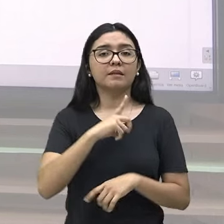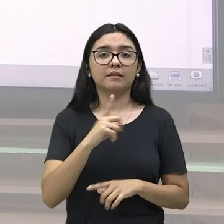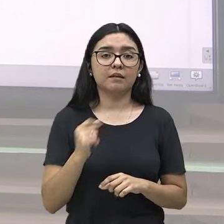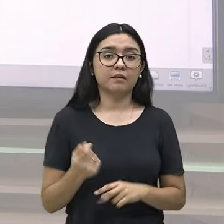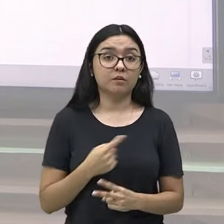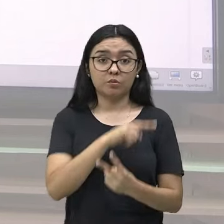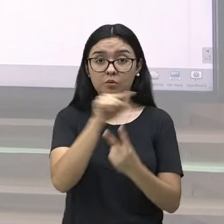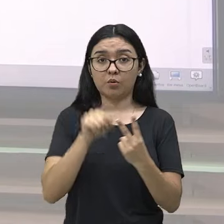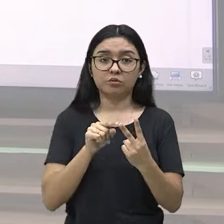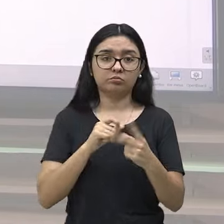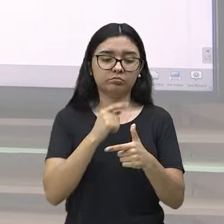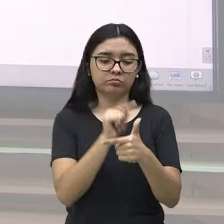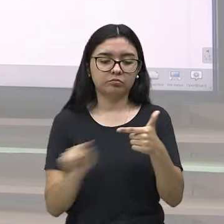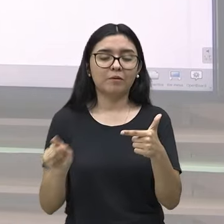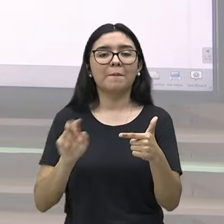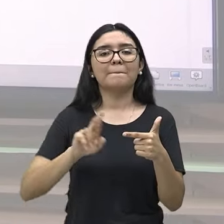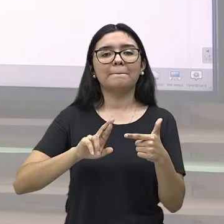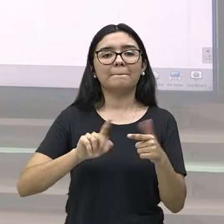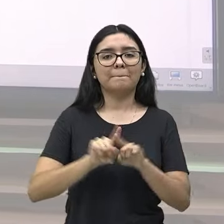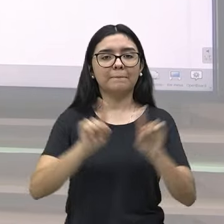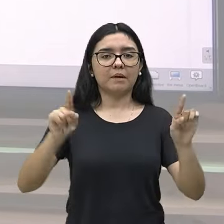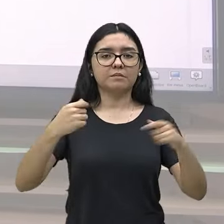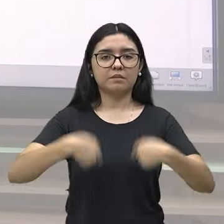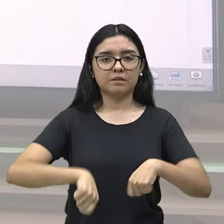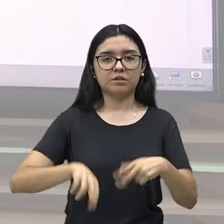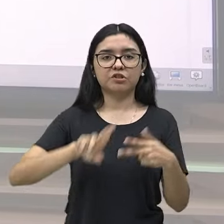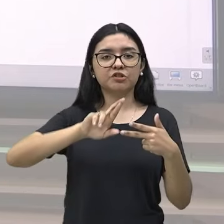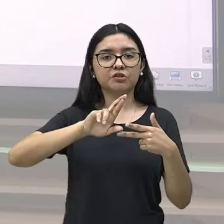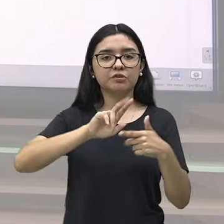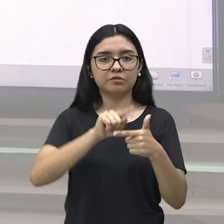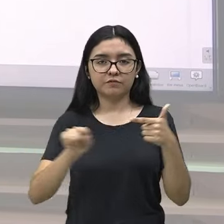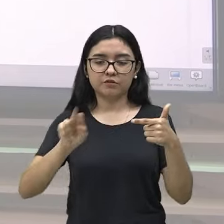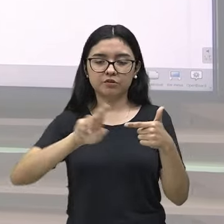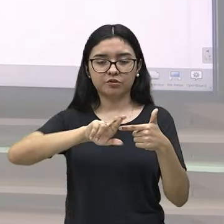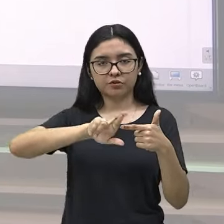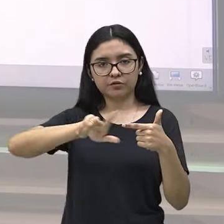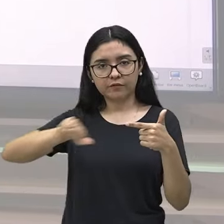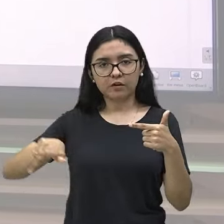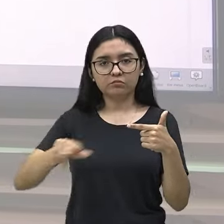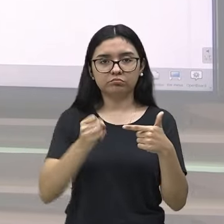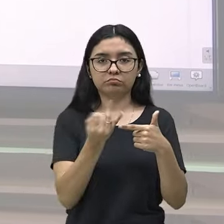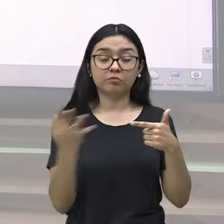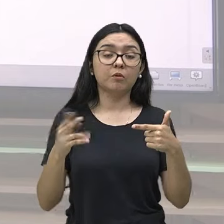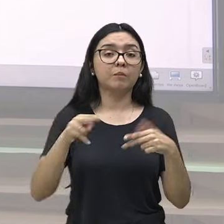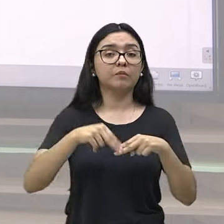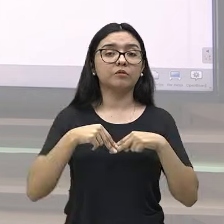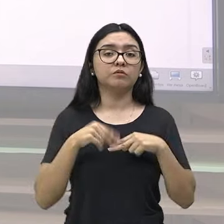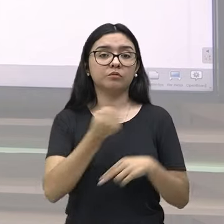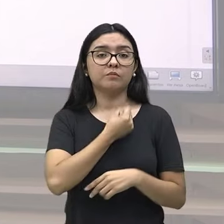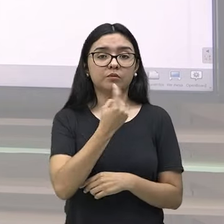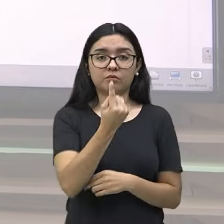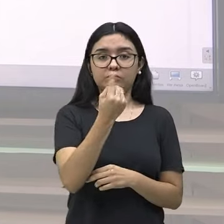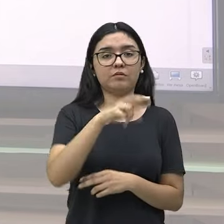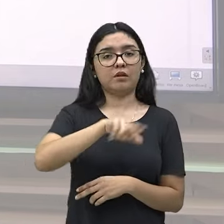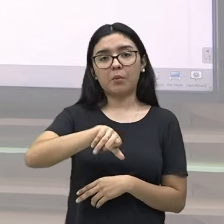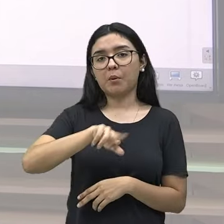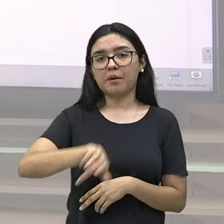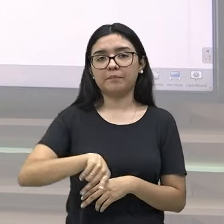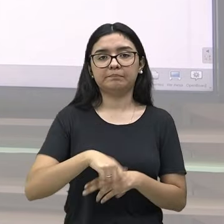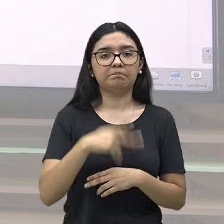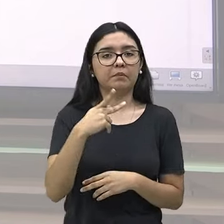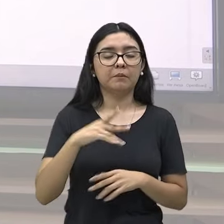divisores têm que ser distintos, têm que ser diferentes, tá legal? Por isso que o número 1 não é dito como número primo, tá bom?